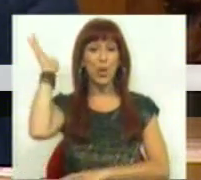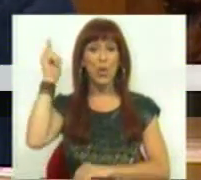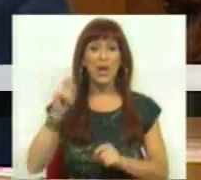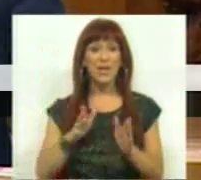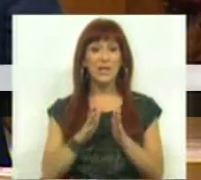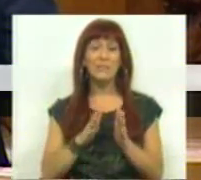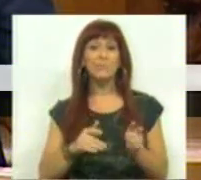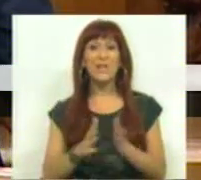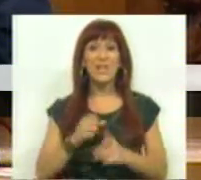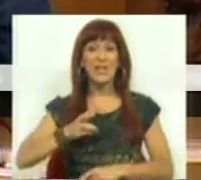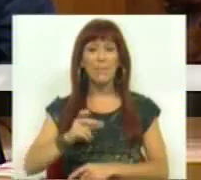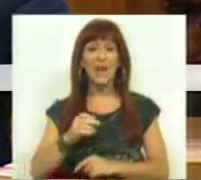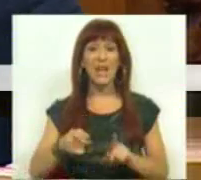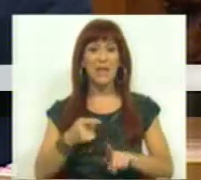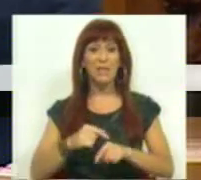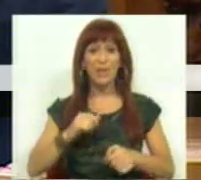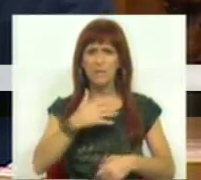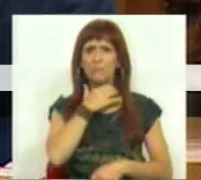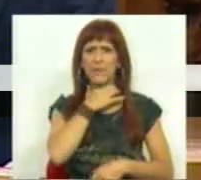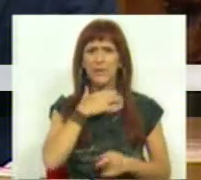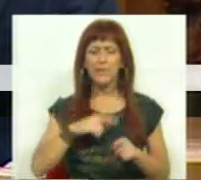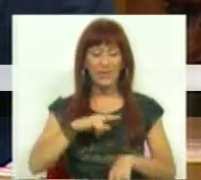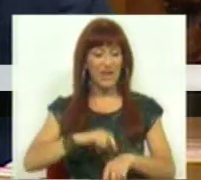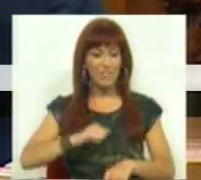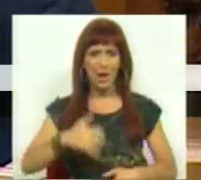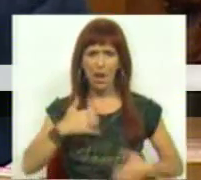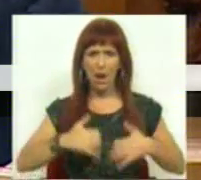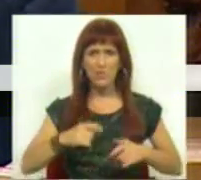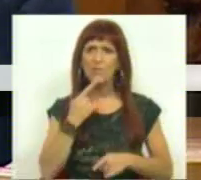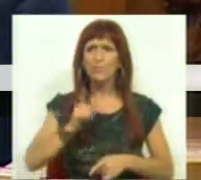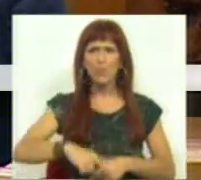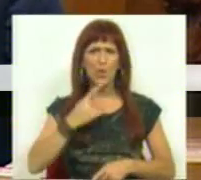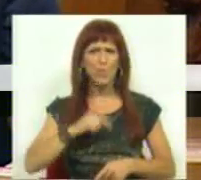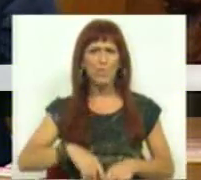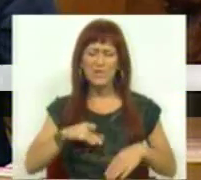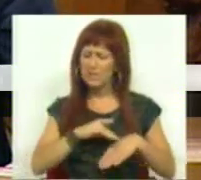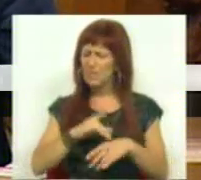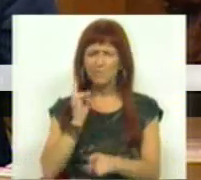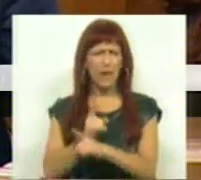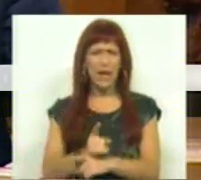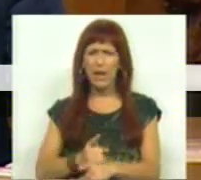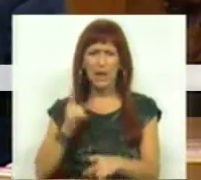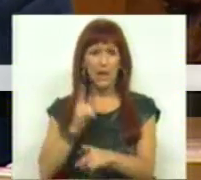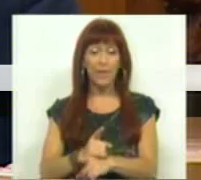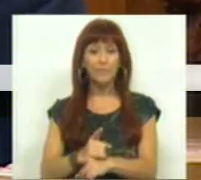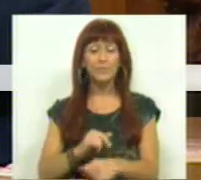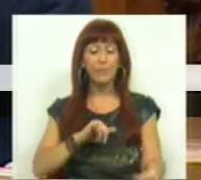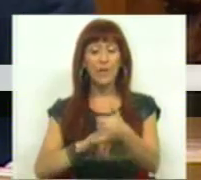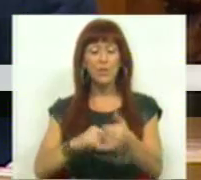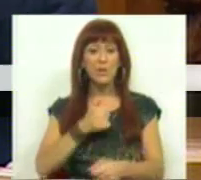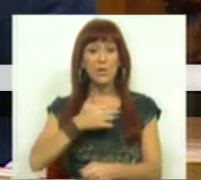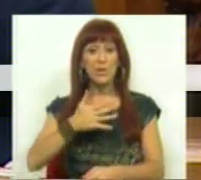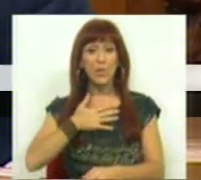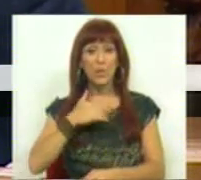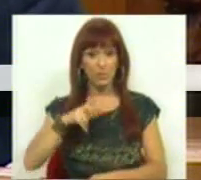Feira, faliu. Nestes momentos de aflição, repetiu-se o guião habitual. A Associação